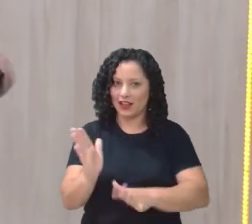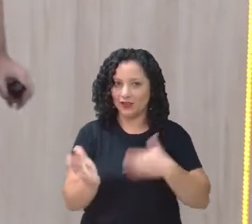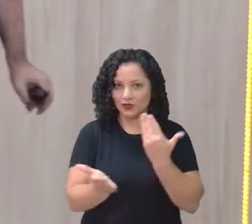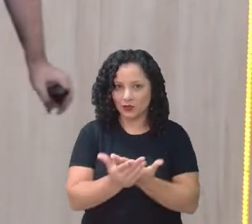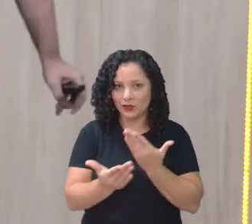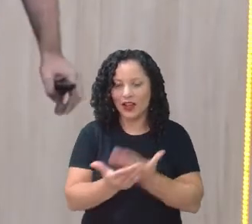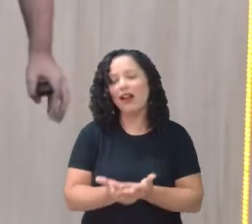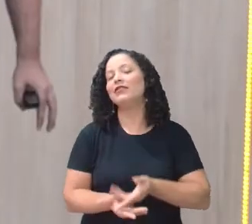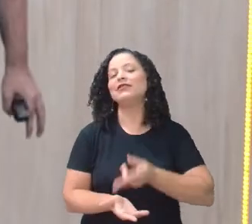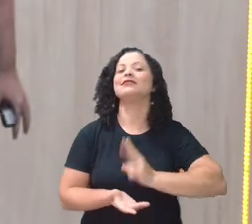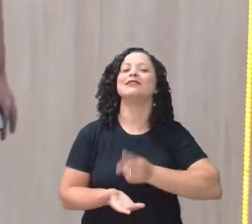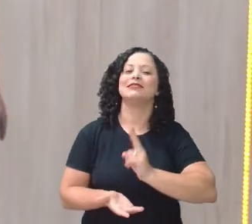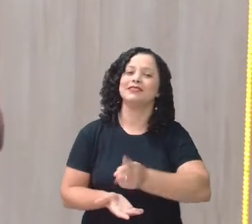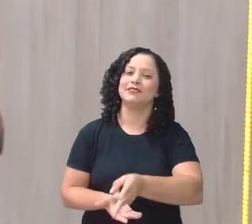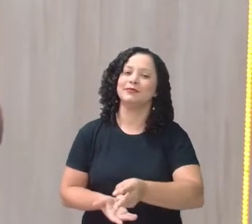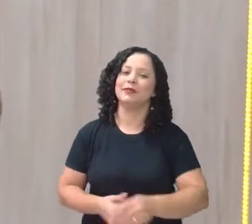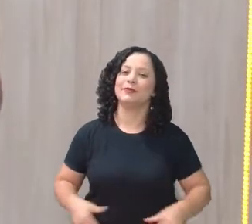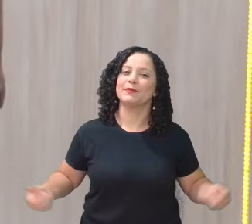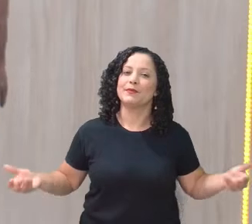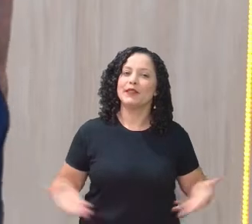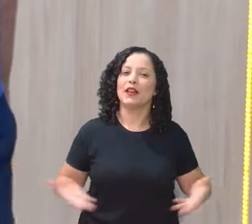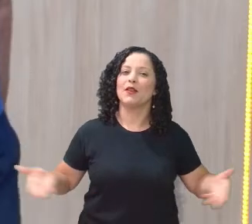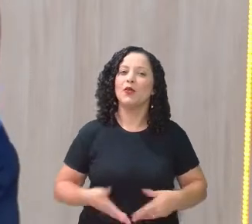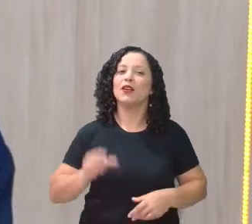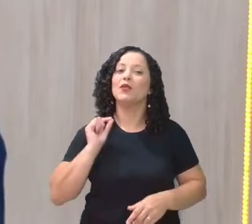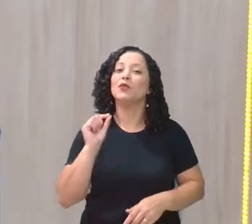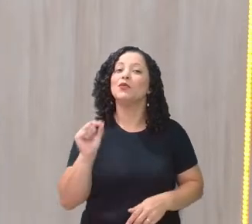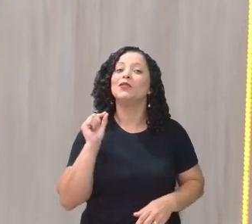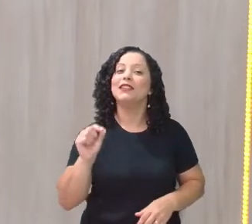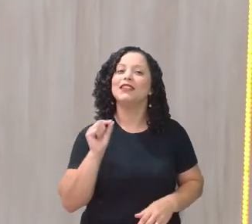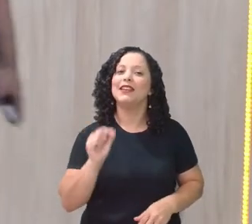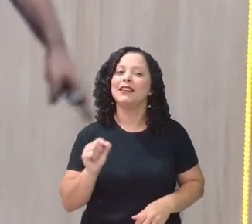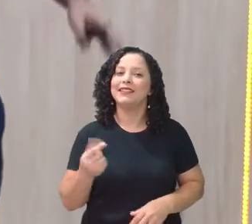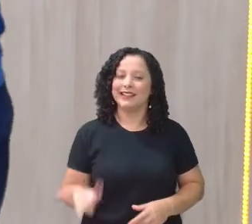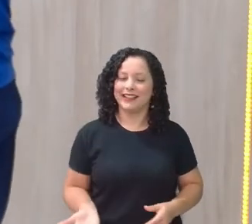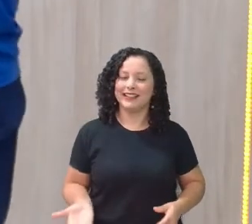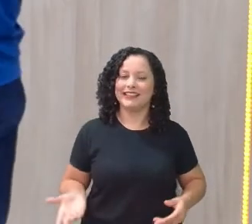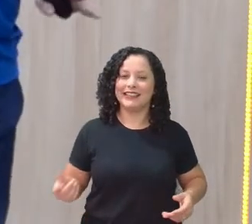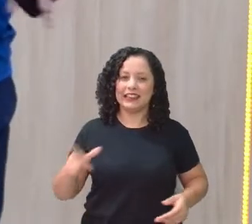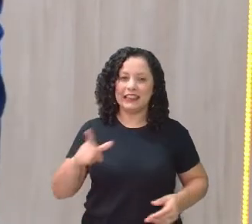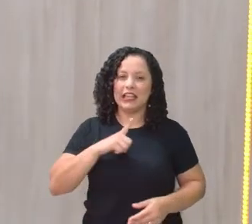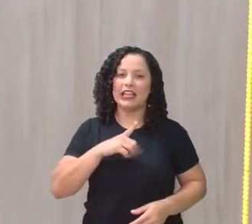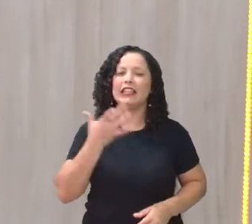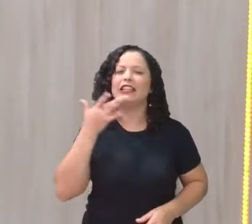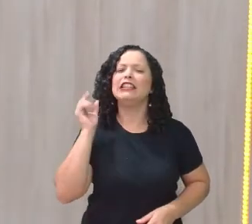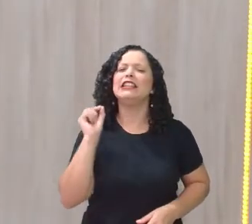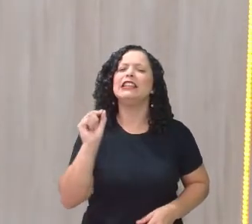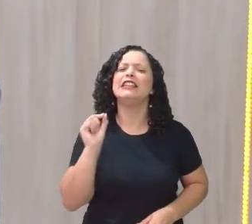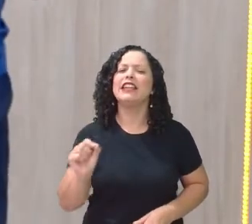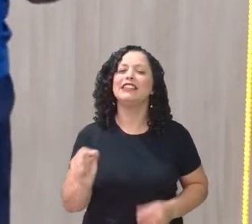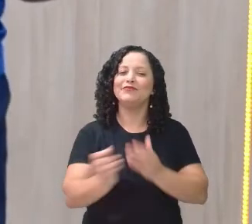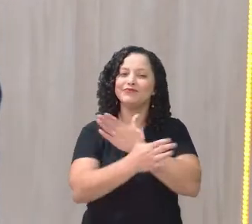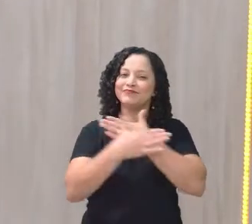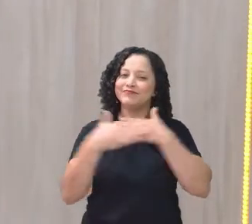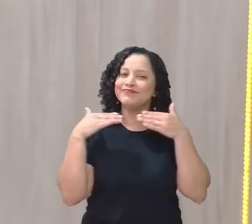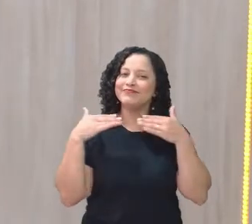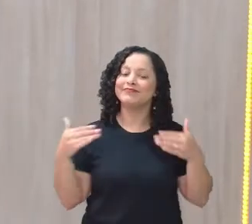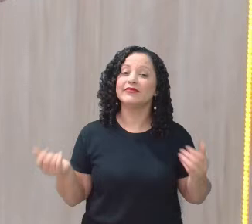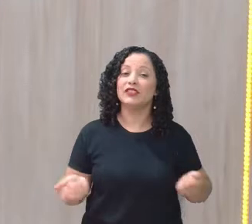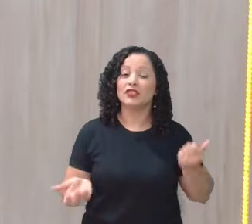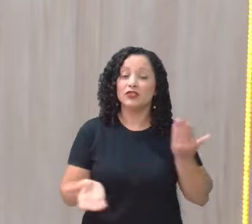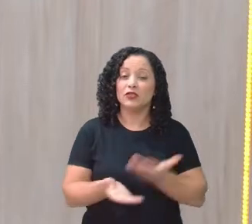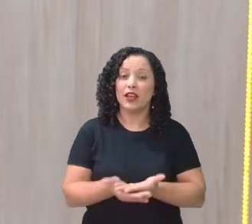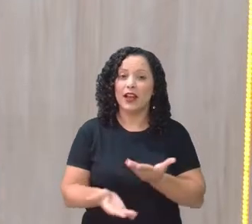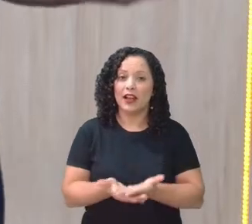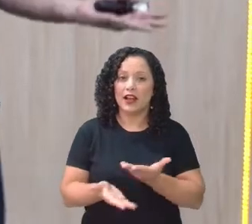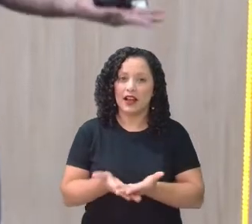né, pessoal? Aí a gente agora, ó, mais próximo de vocês, aqui o rapaz do rostinho lindo trabalhando geografia,